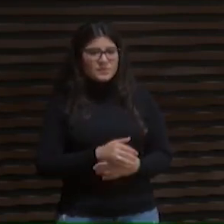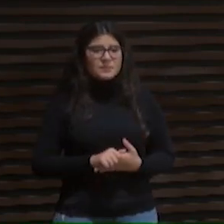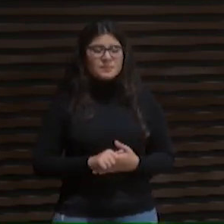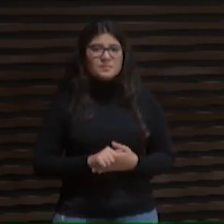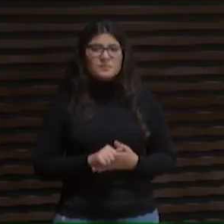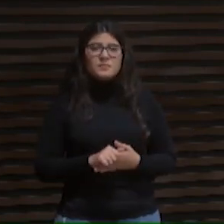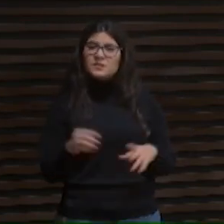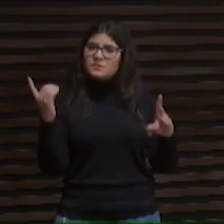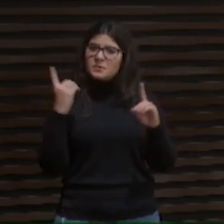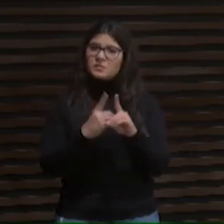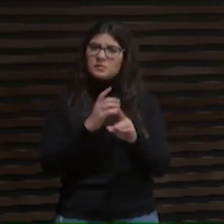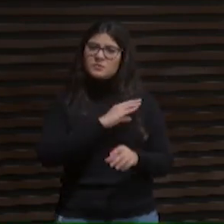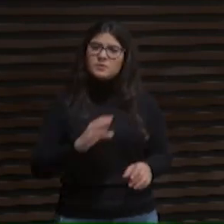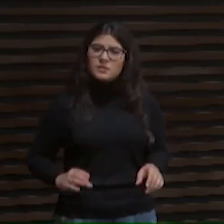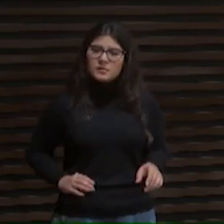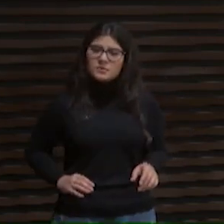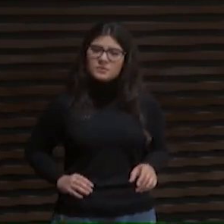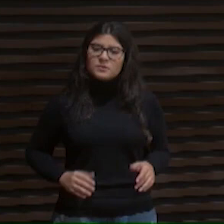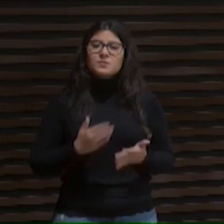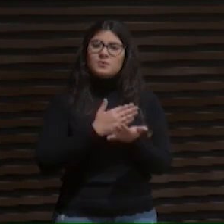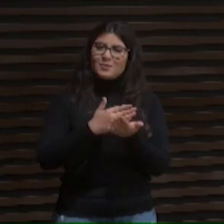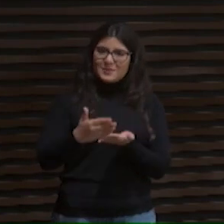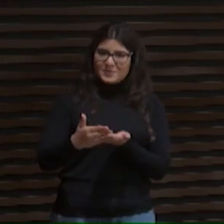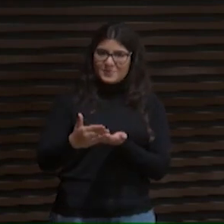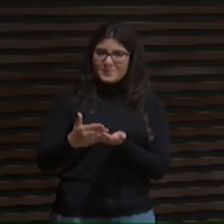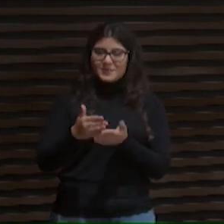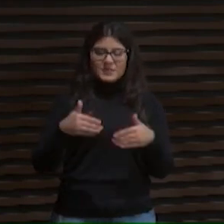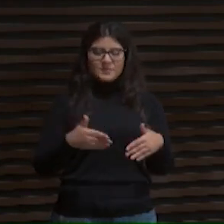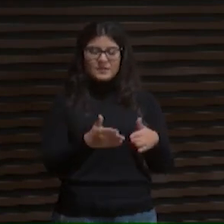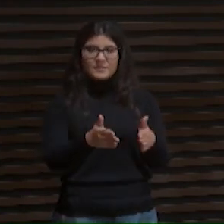foi encontrado por Cristo, começou a sua caminhada.